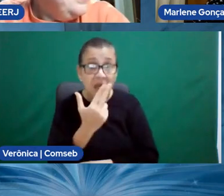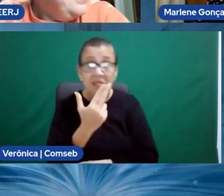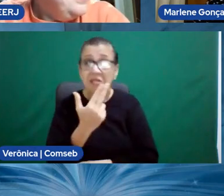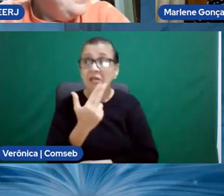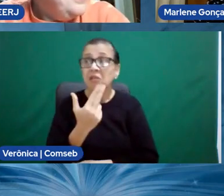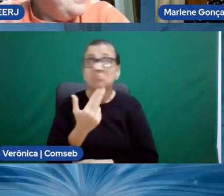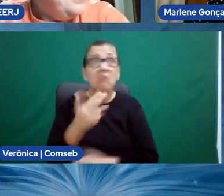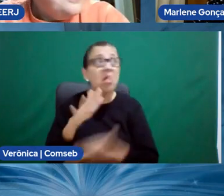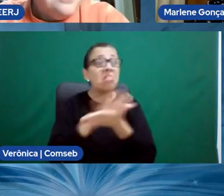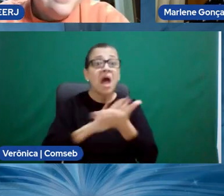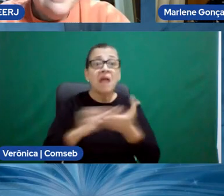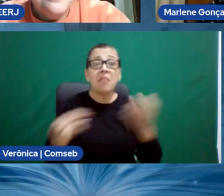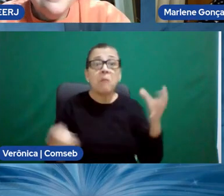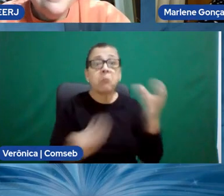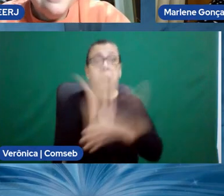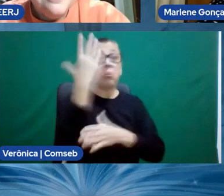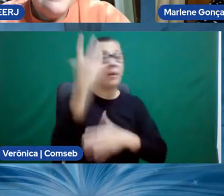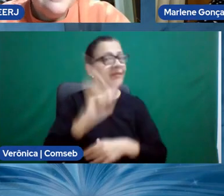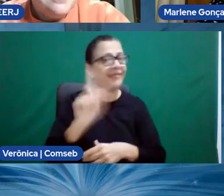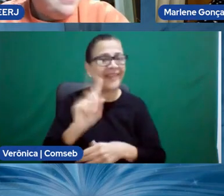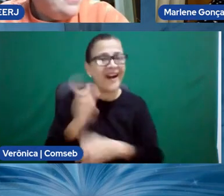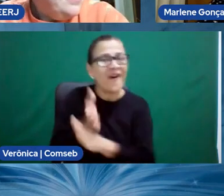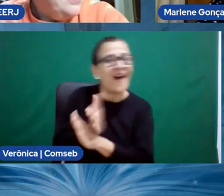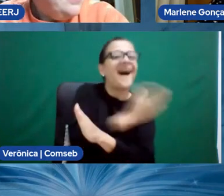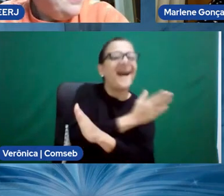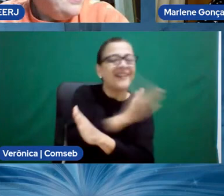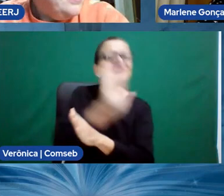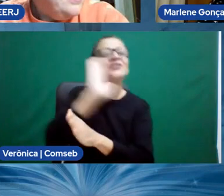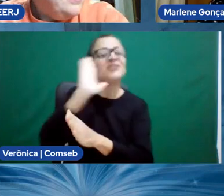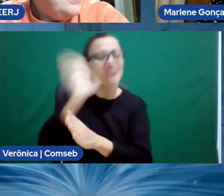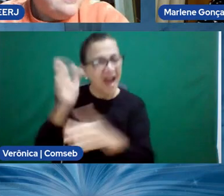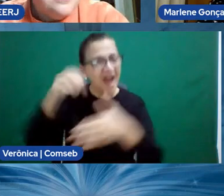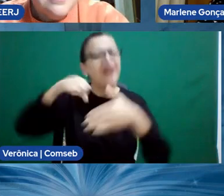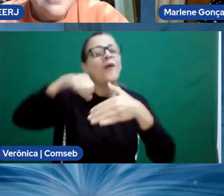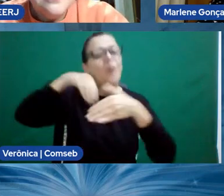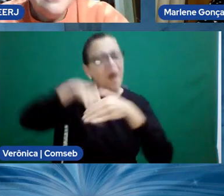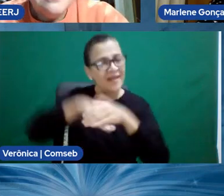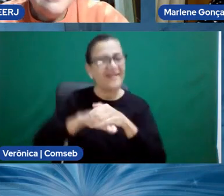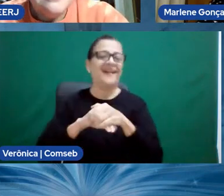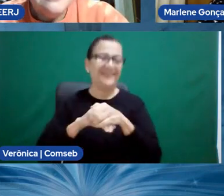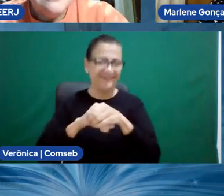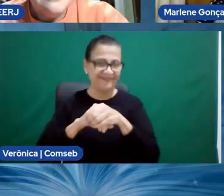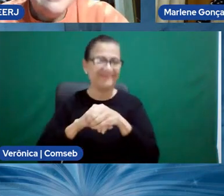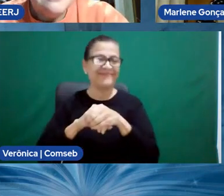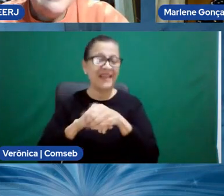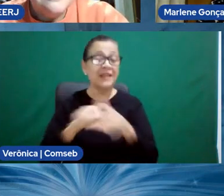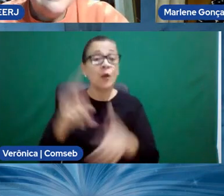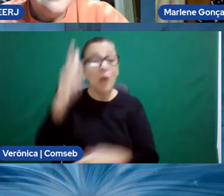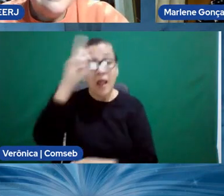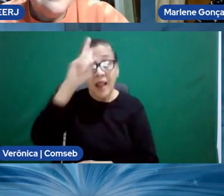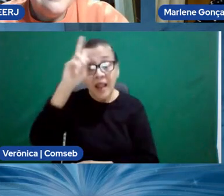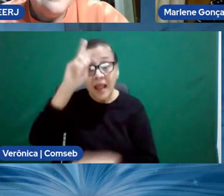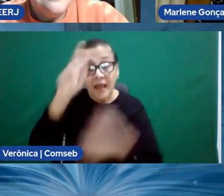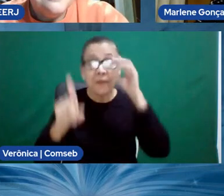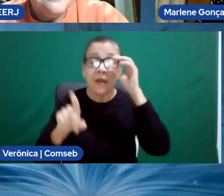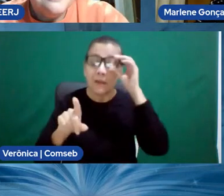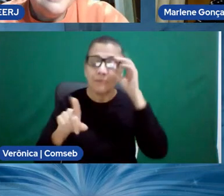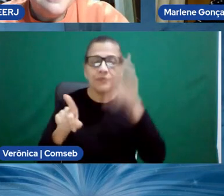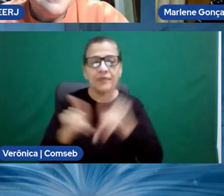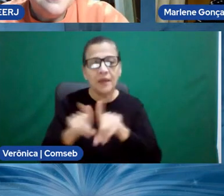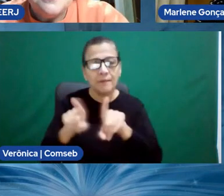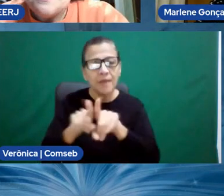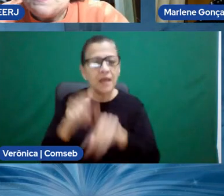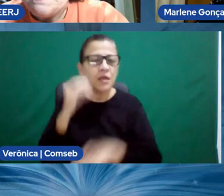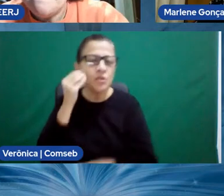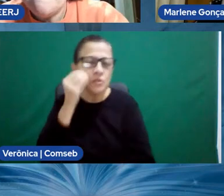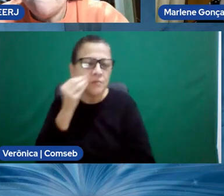na verdade, já existia aquele germe ali em estado de latência. E aí a gente lembra, né, daquelas experiências famosas, aquela experiência